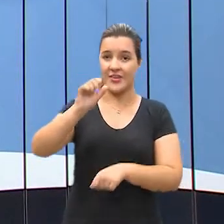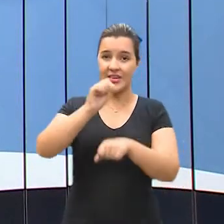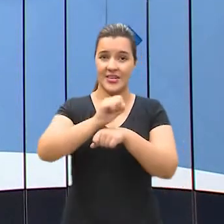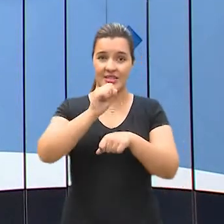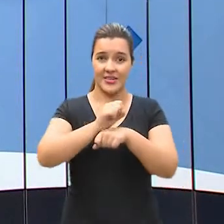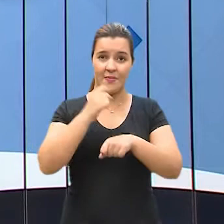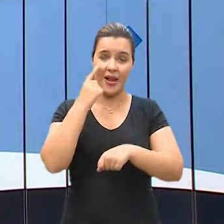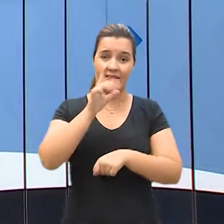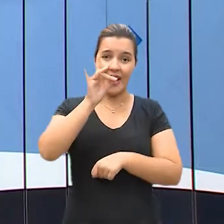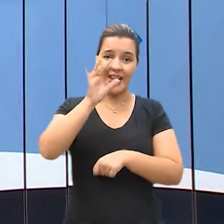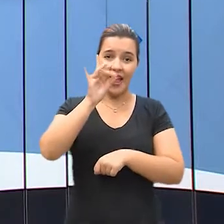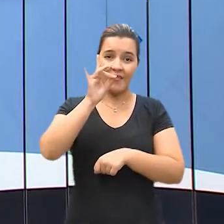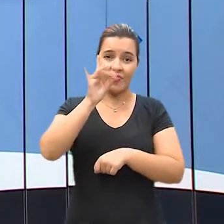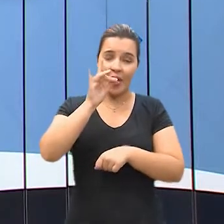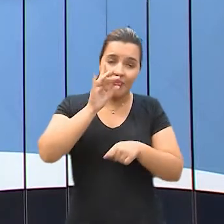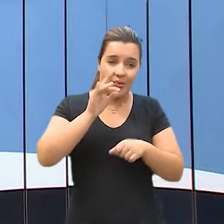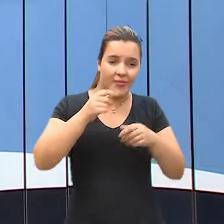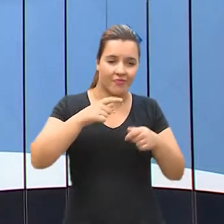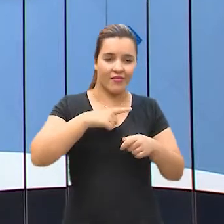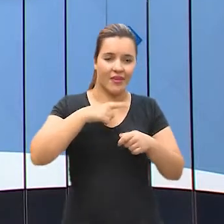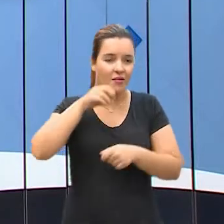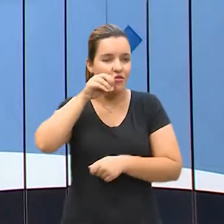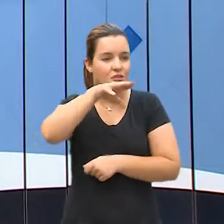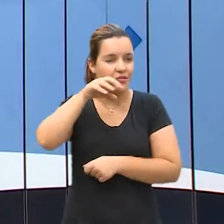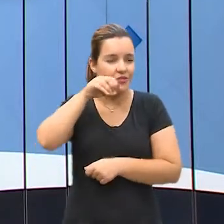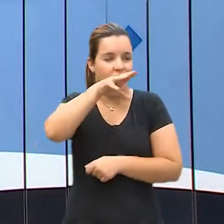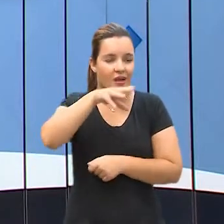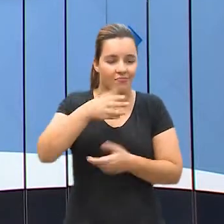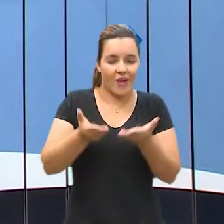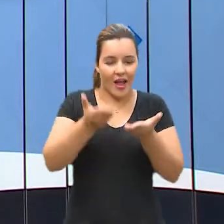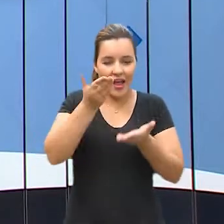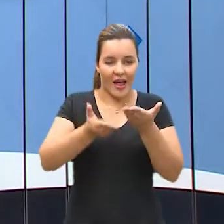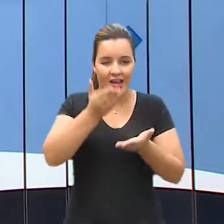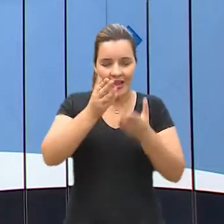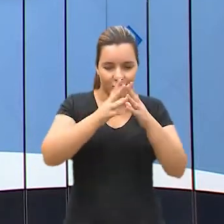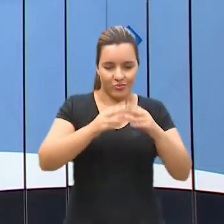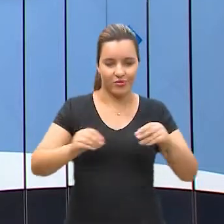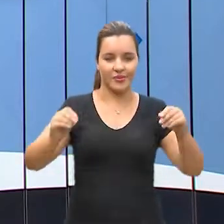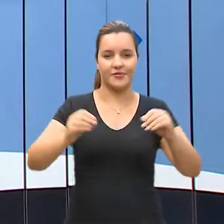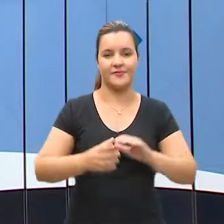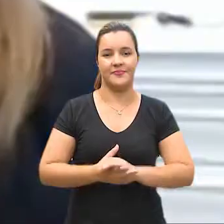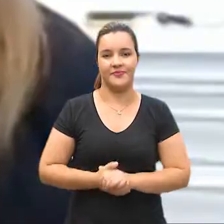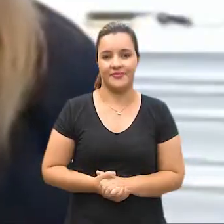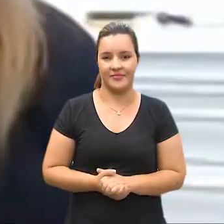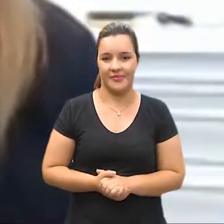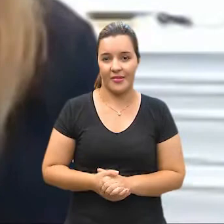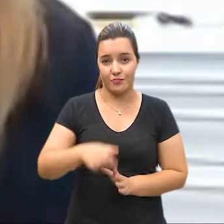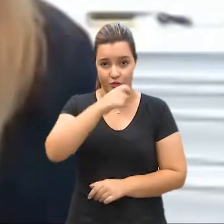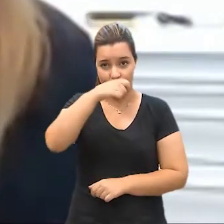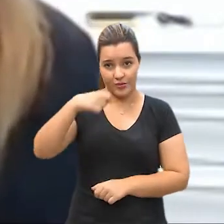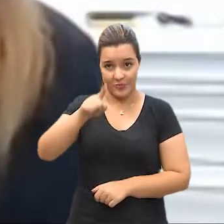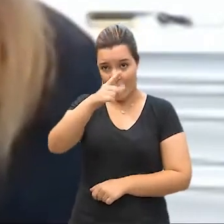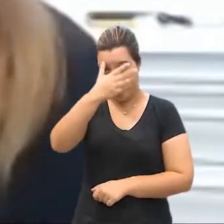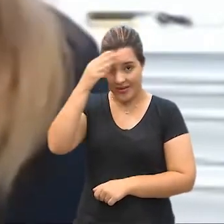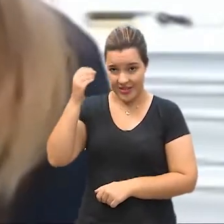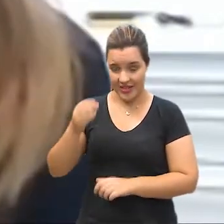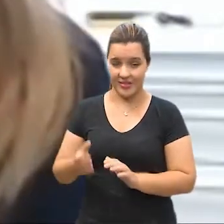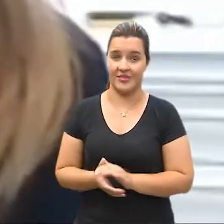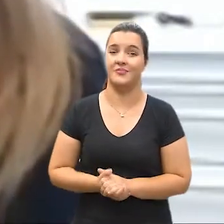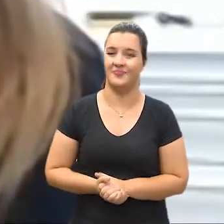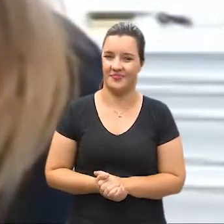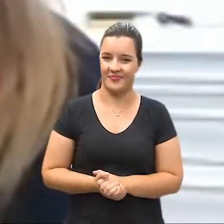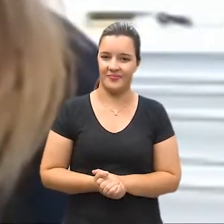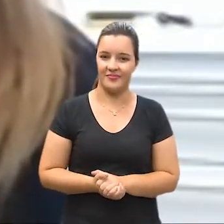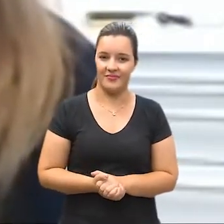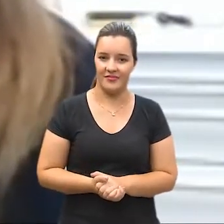banheiro, já escova. Não, tem que esperar um né? pouquinho, né? Não pode deixar de escovar, tá, gente? É, E se o alimento ele